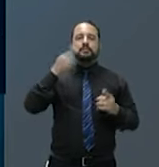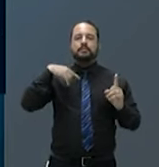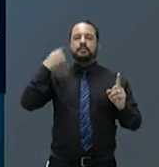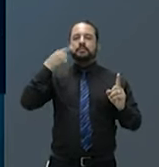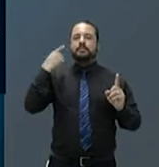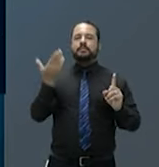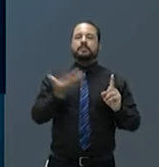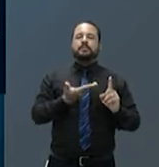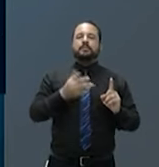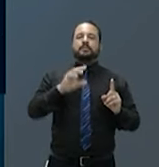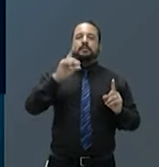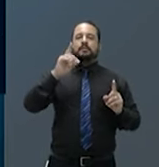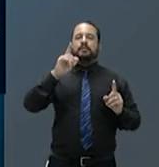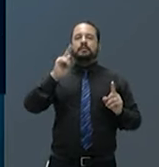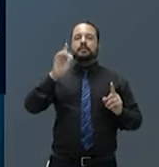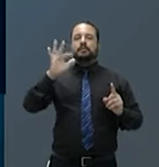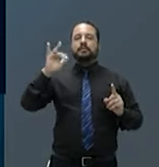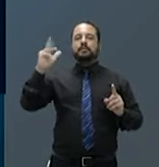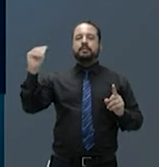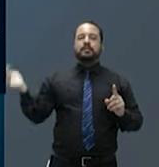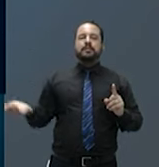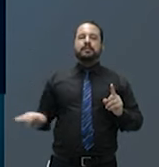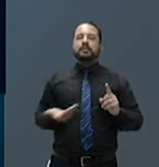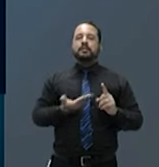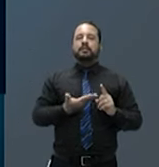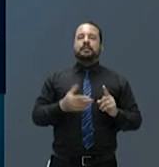Lima, que está presencial.